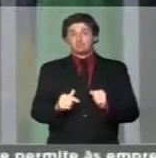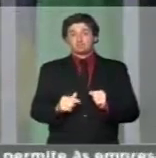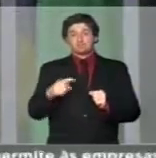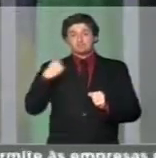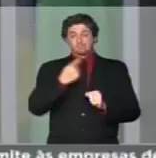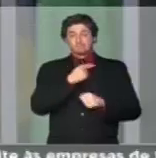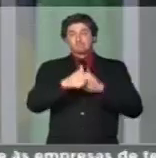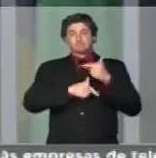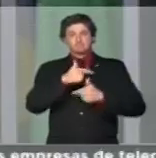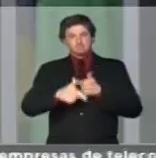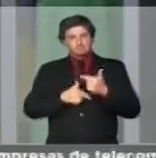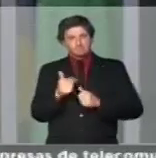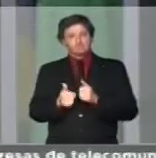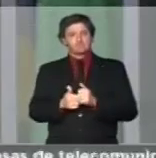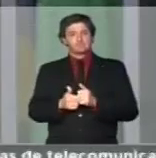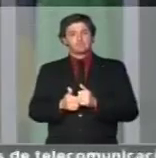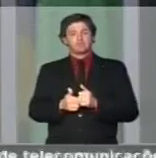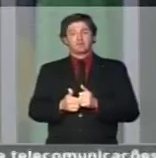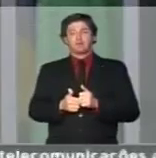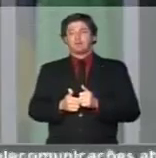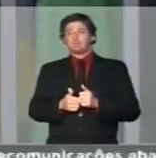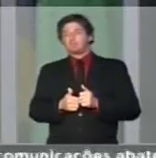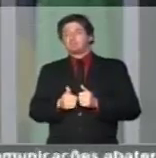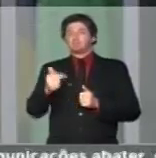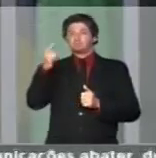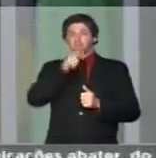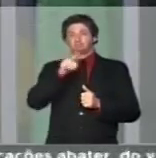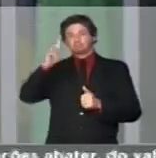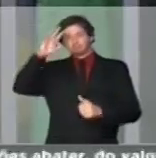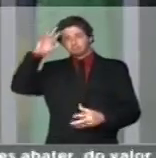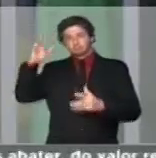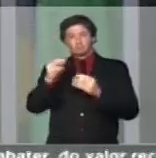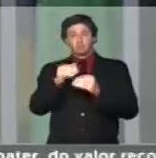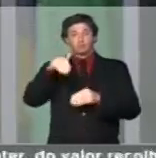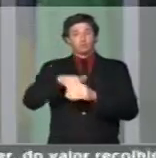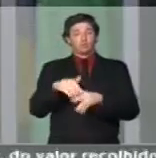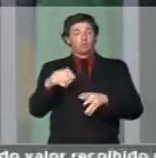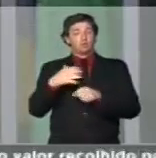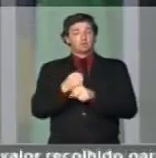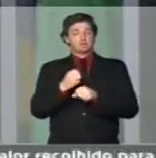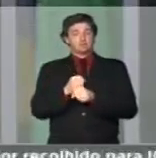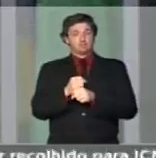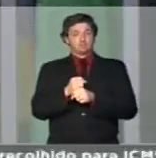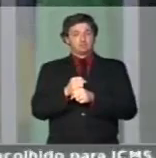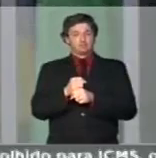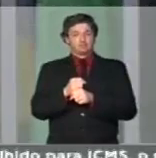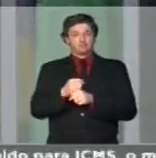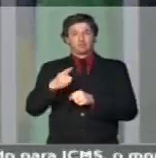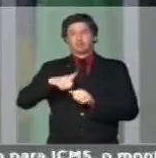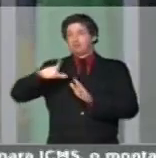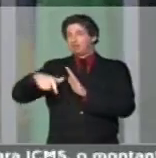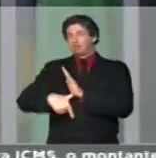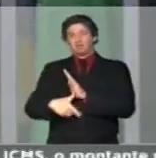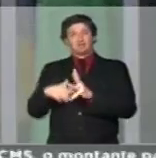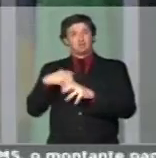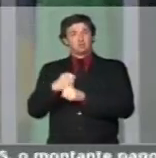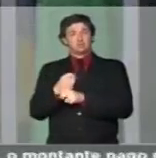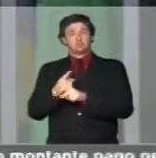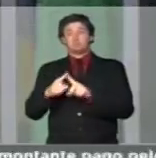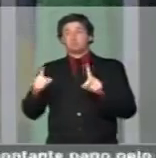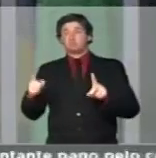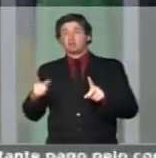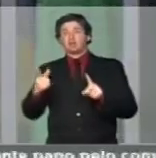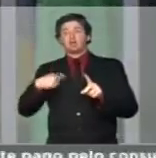Nós trabalhamos para que tivéssemos entendimento para votar o orçamento. O orçamento está super atrasado, mas nós